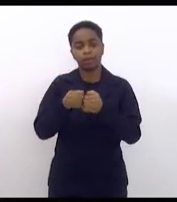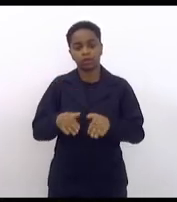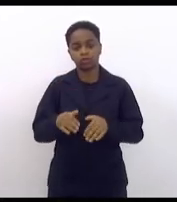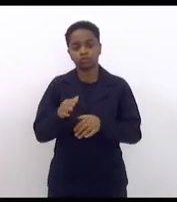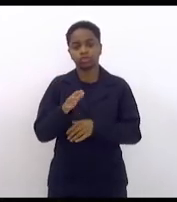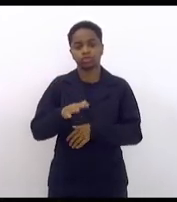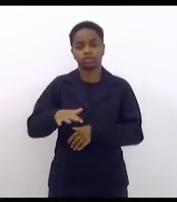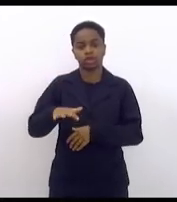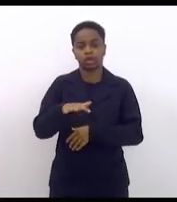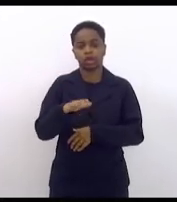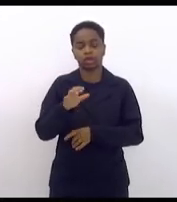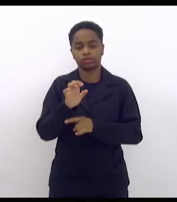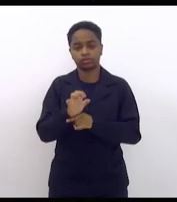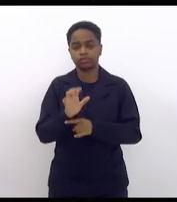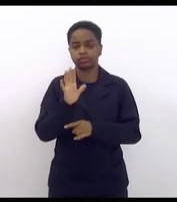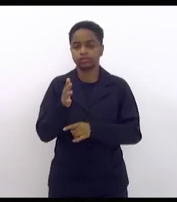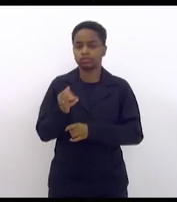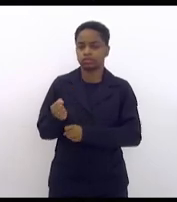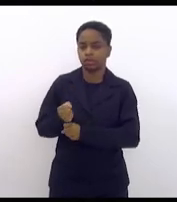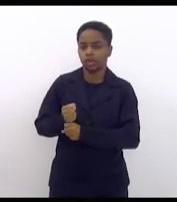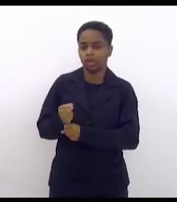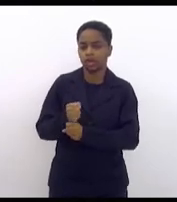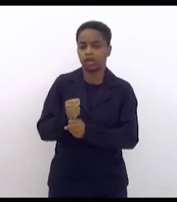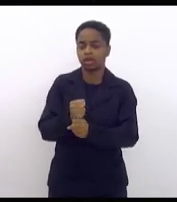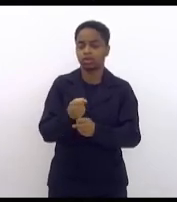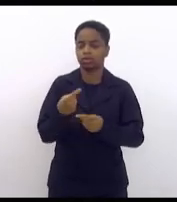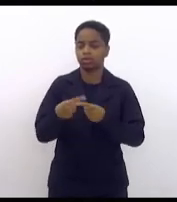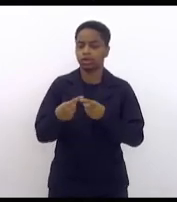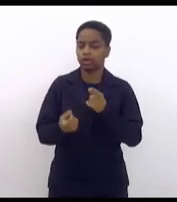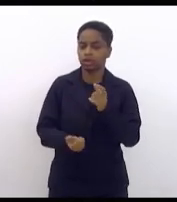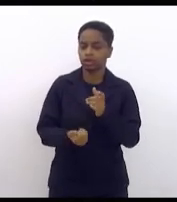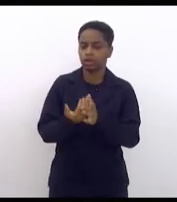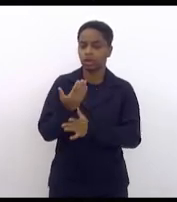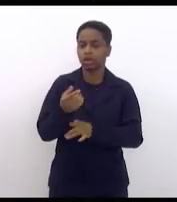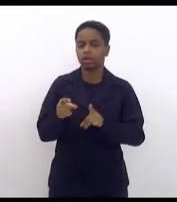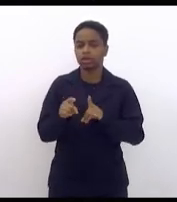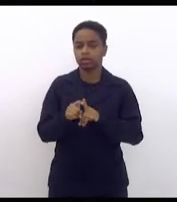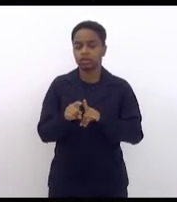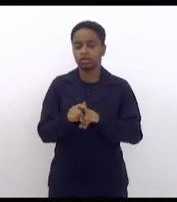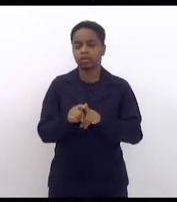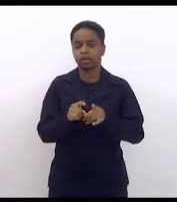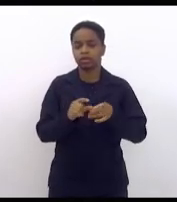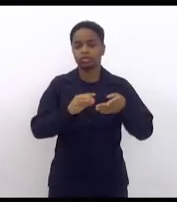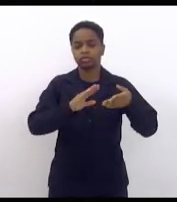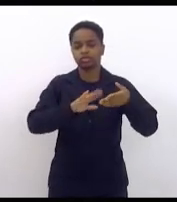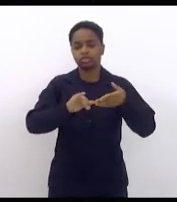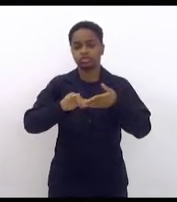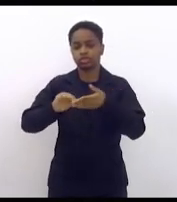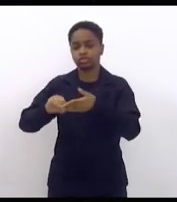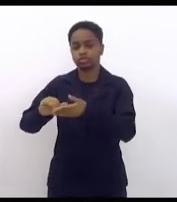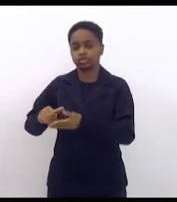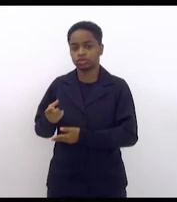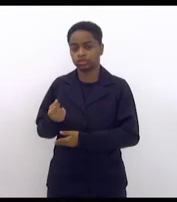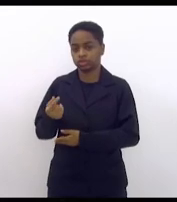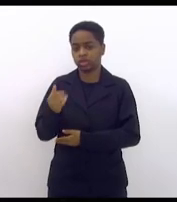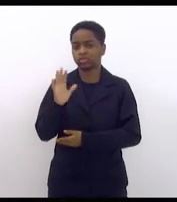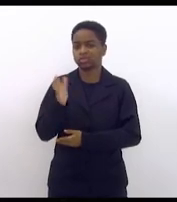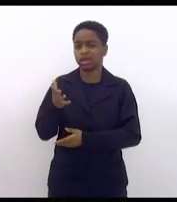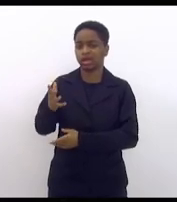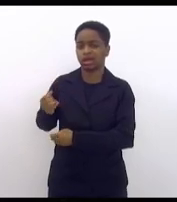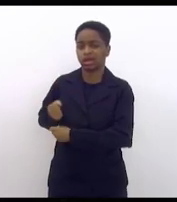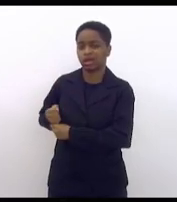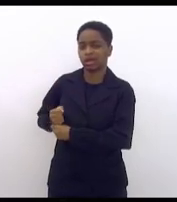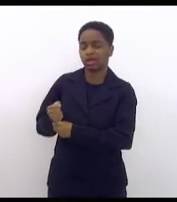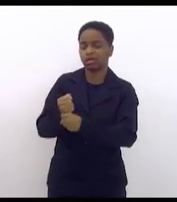décadas. Eles vêm sendo implementados e onerando a fazenda estadual há muitos e muitos